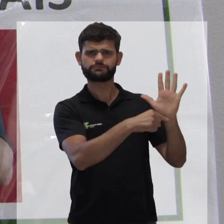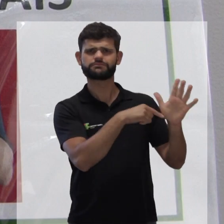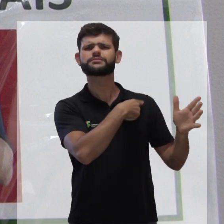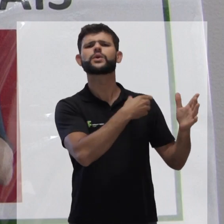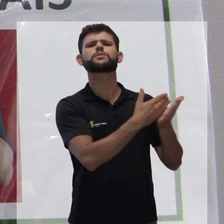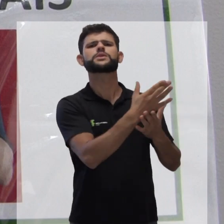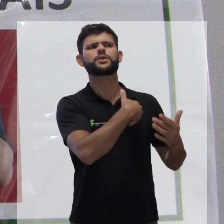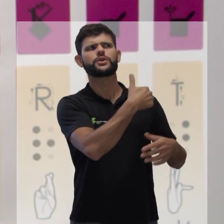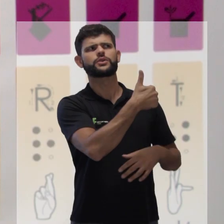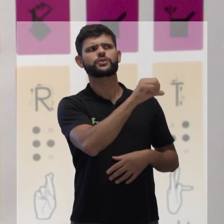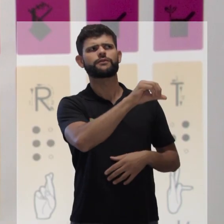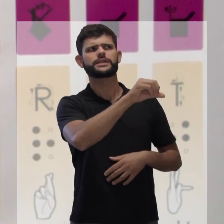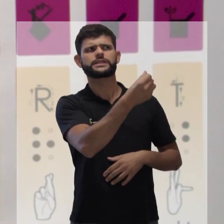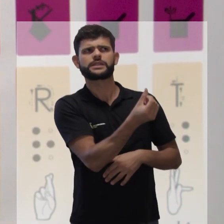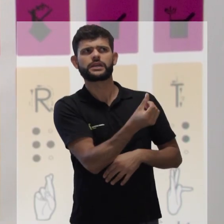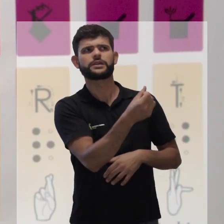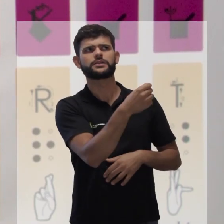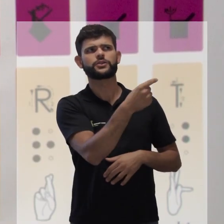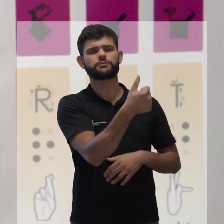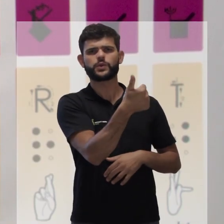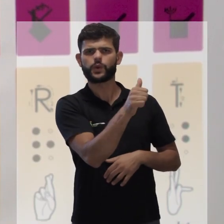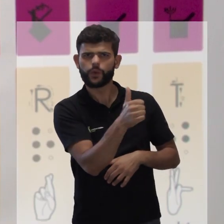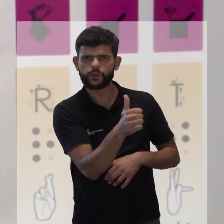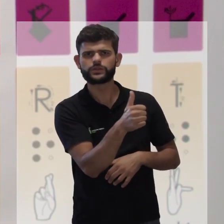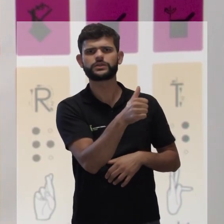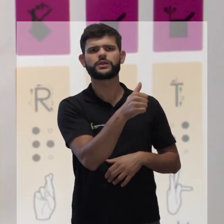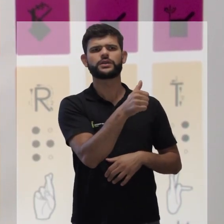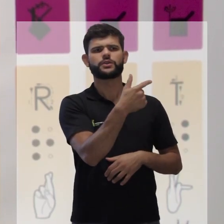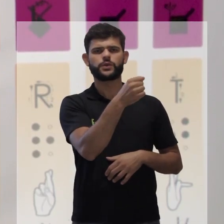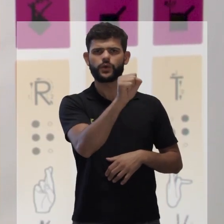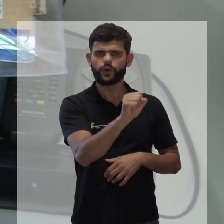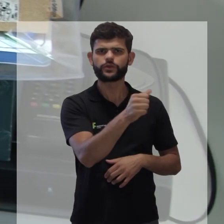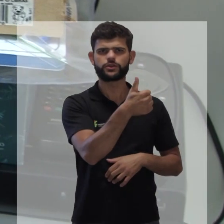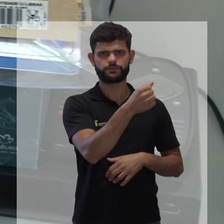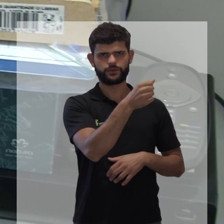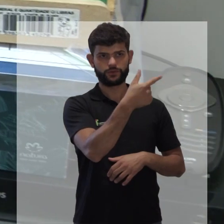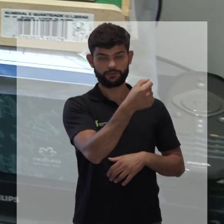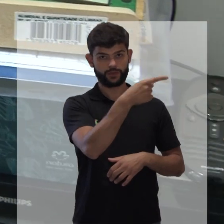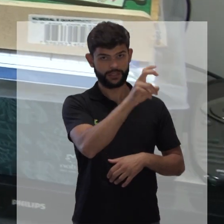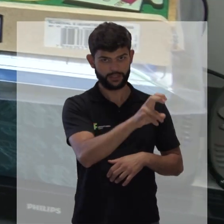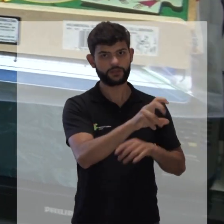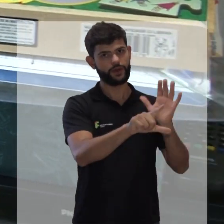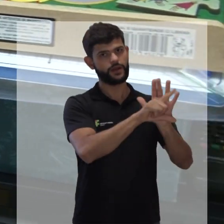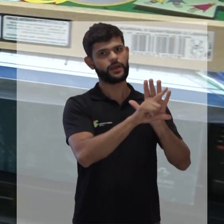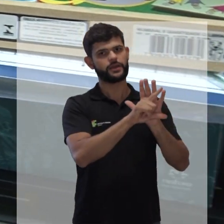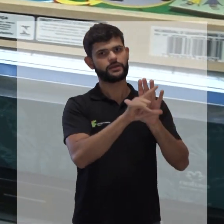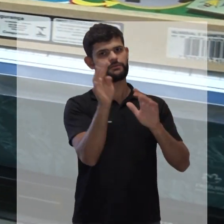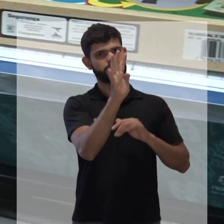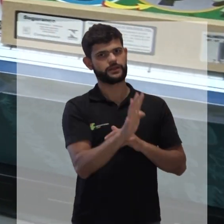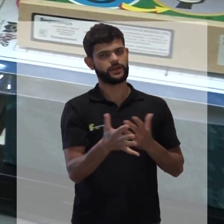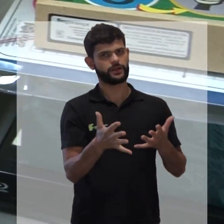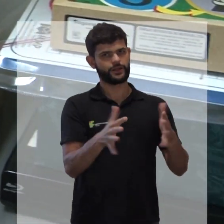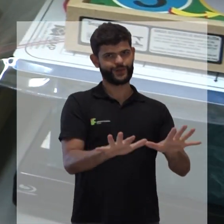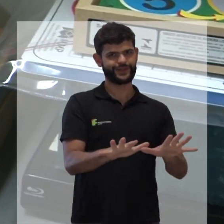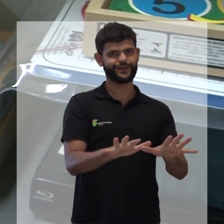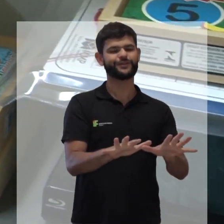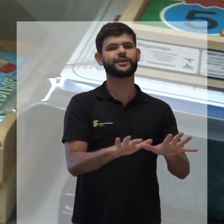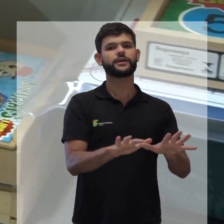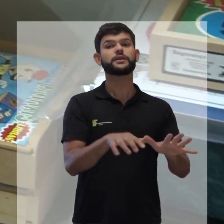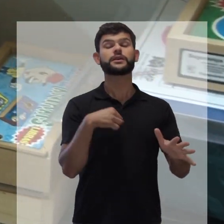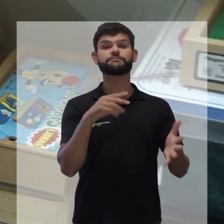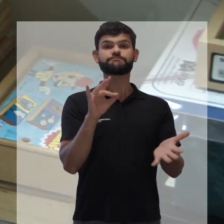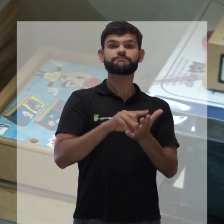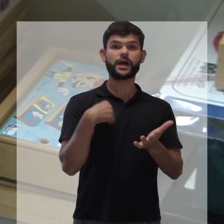de 96, 2011, 2008, 2015, com a Lei Brasileira de Inclusão. Então, na verdade,